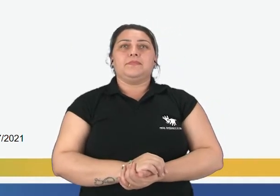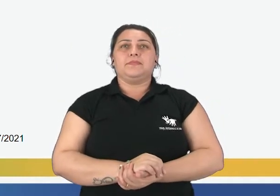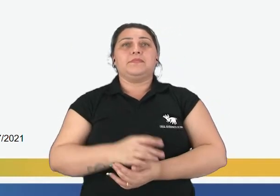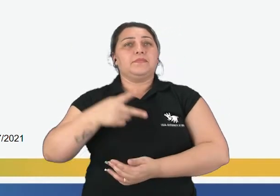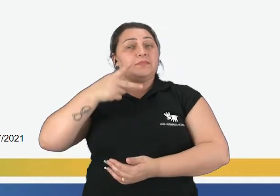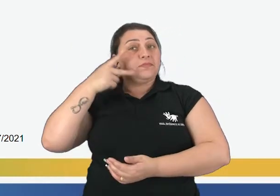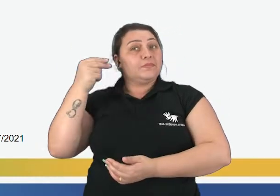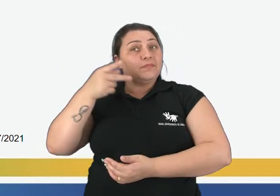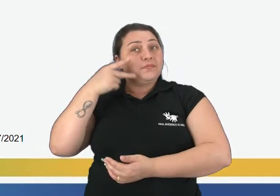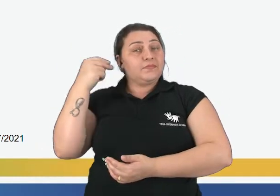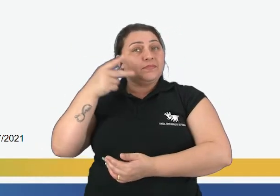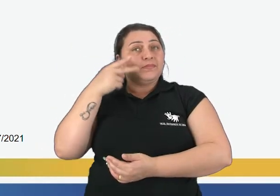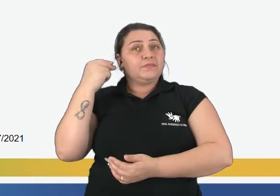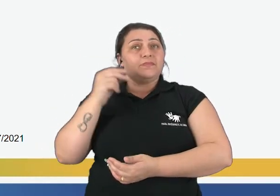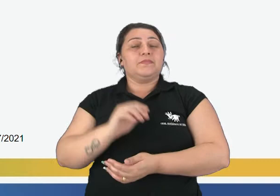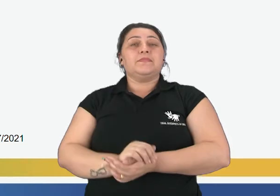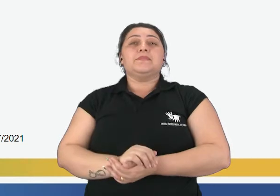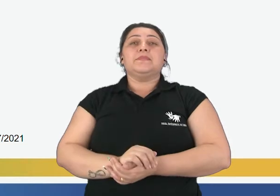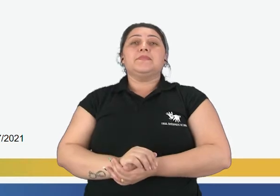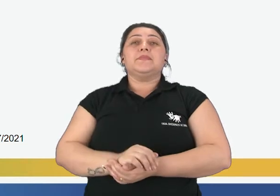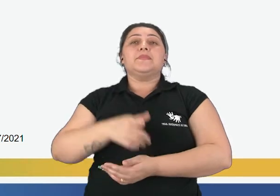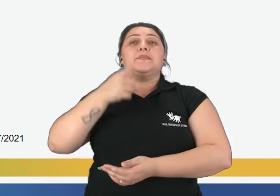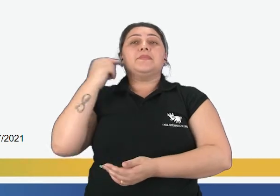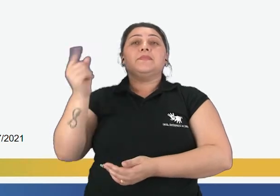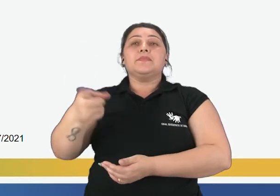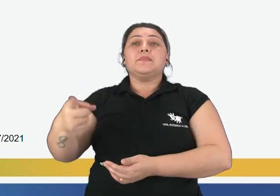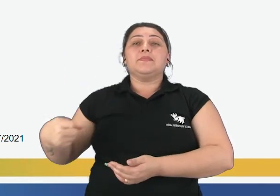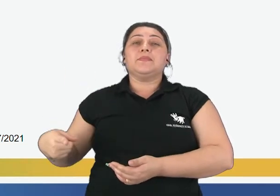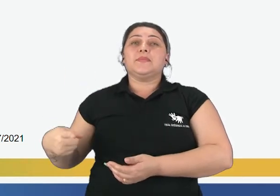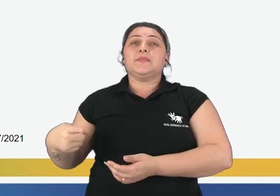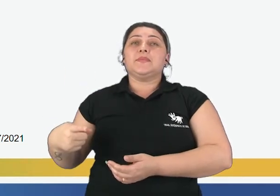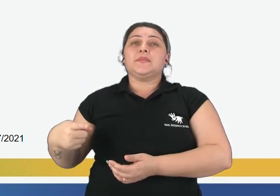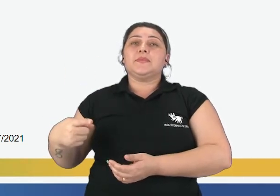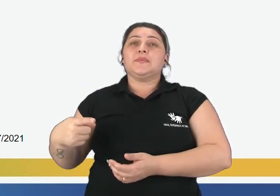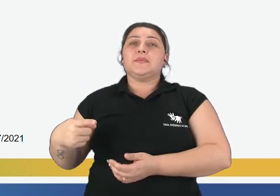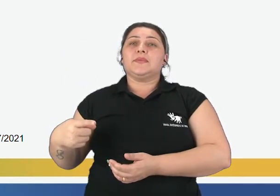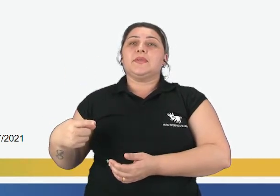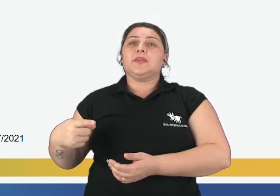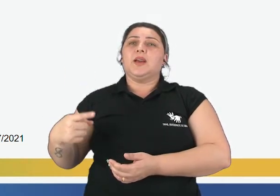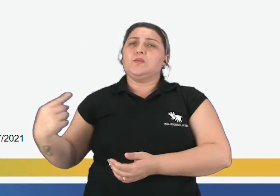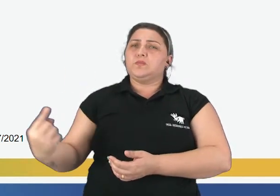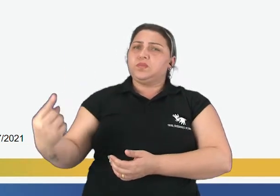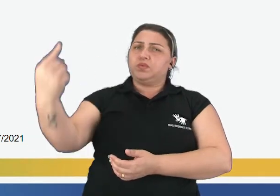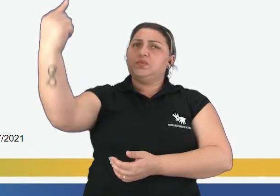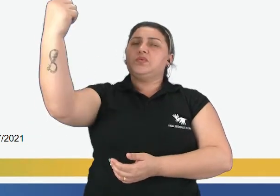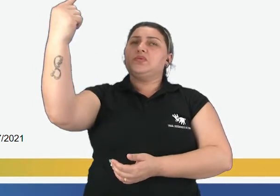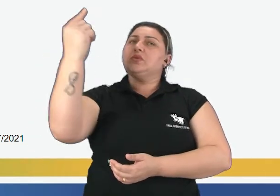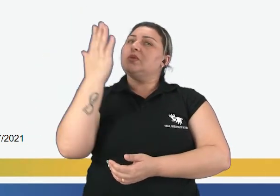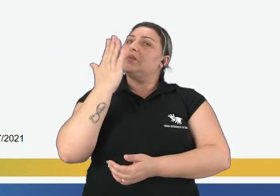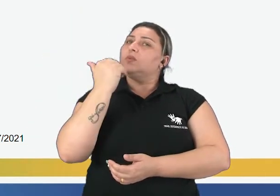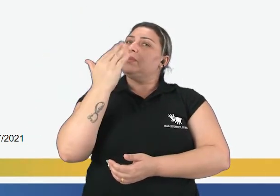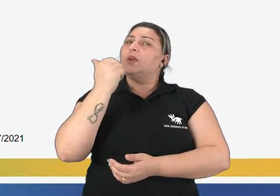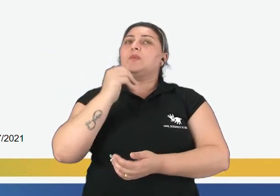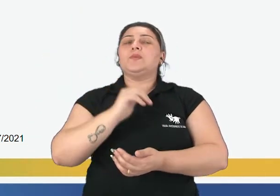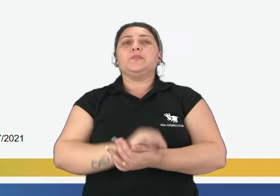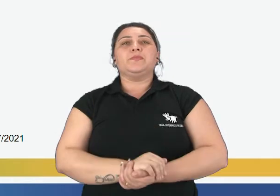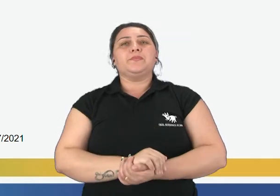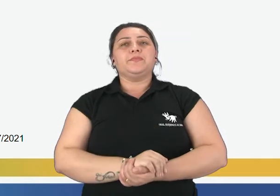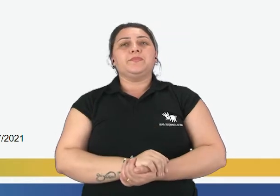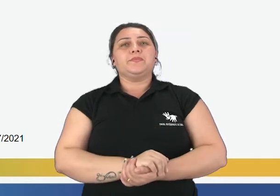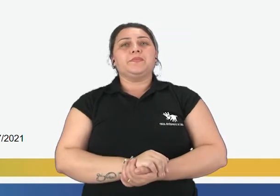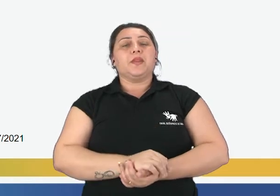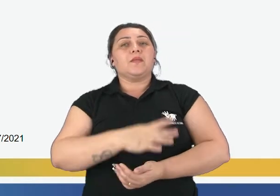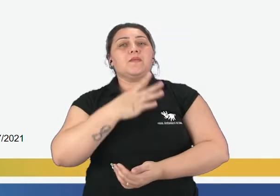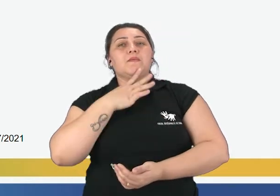Gato de Botas com Ratinho quero o gigante que ele acabou comendo o ogro né E